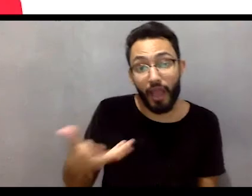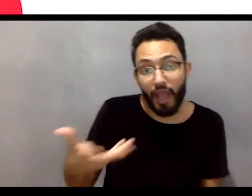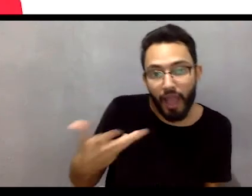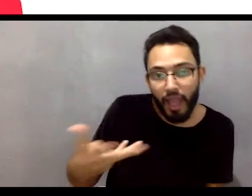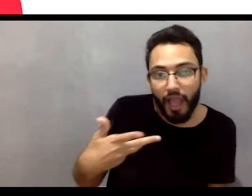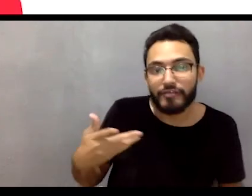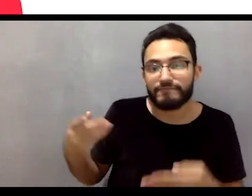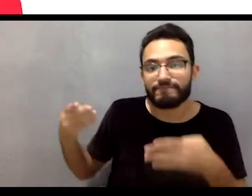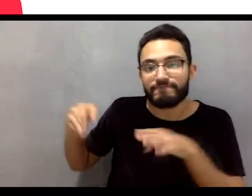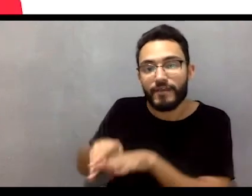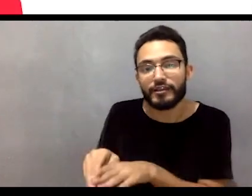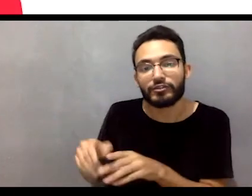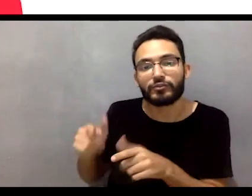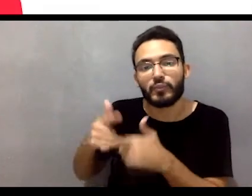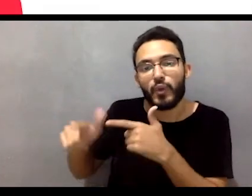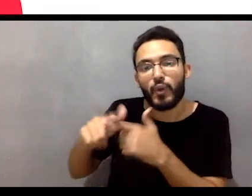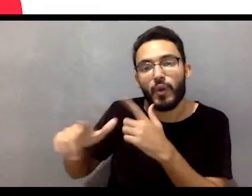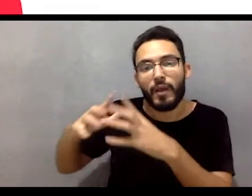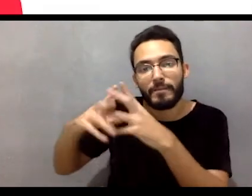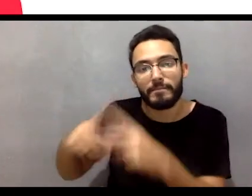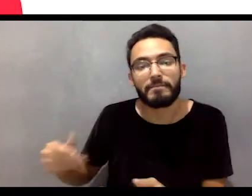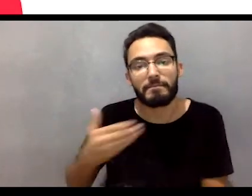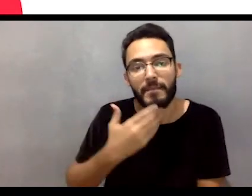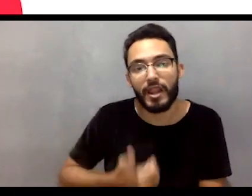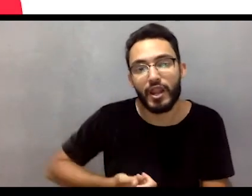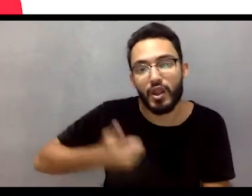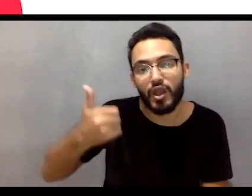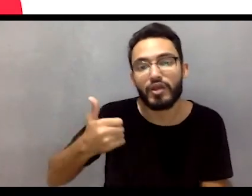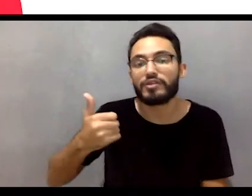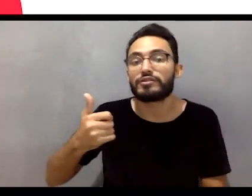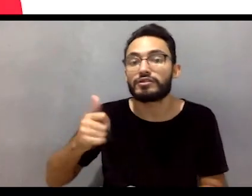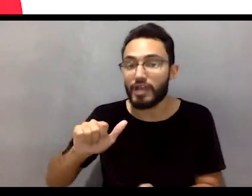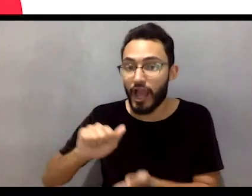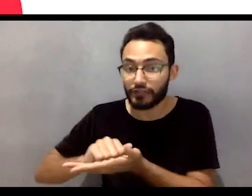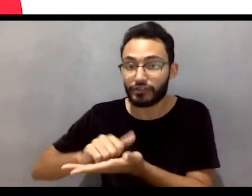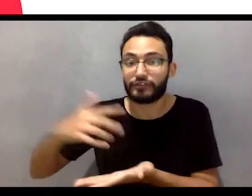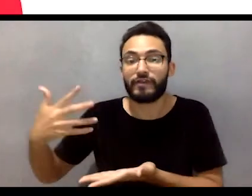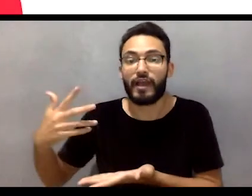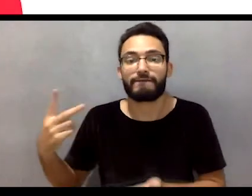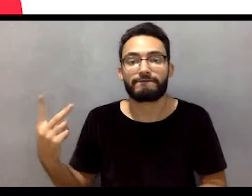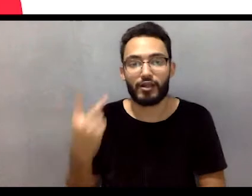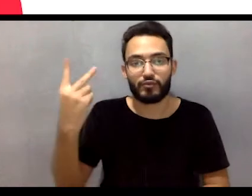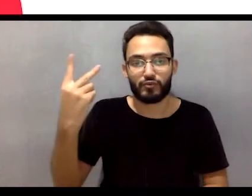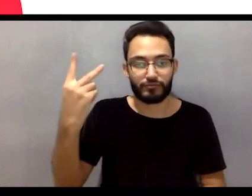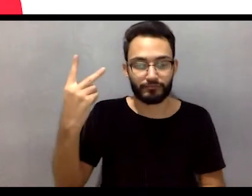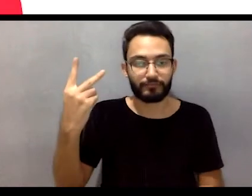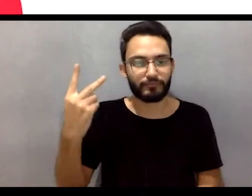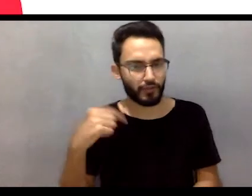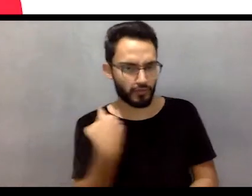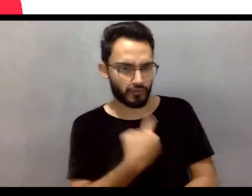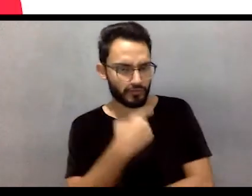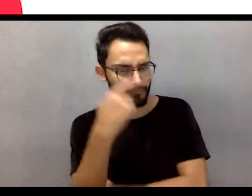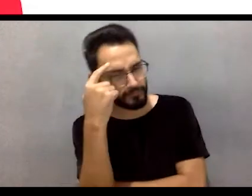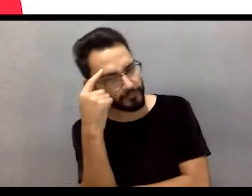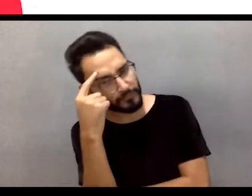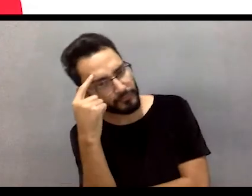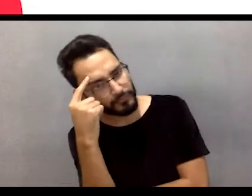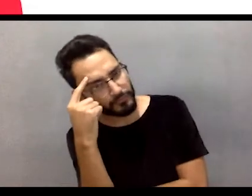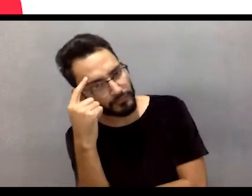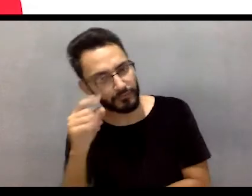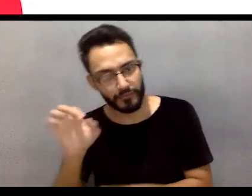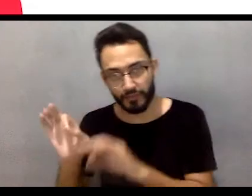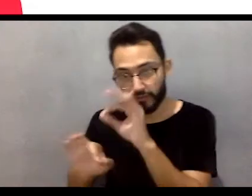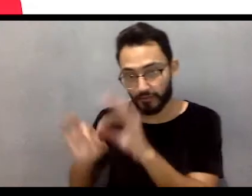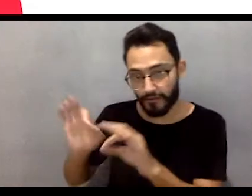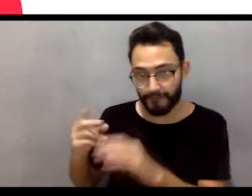a entrega de soluções e a ativação de valor. Então, quando a gente começa a rodar essa